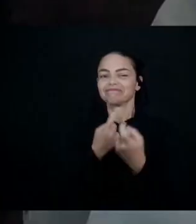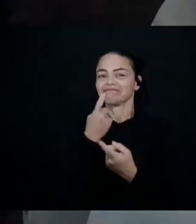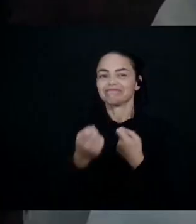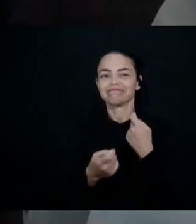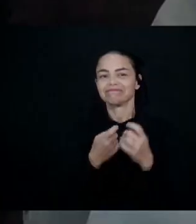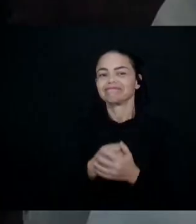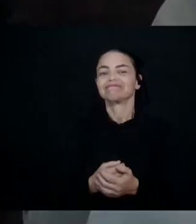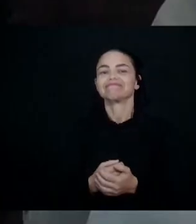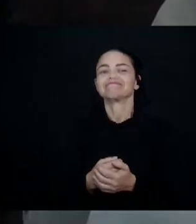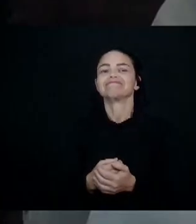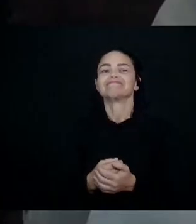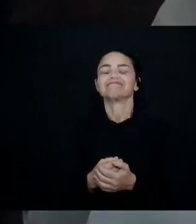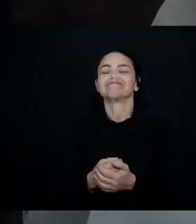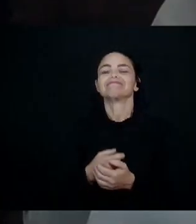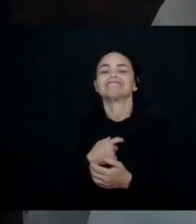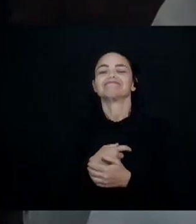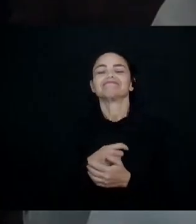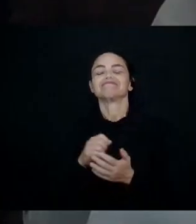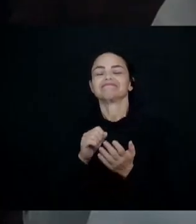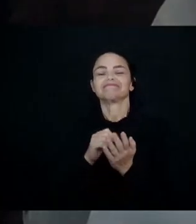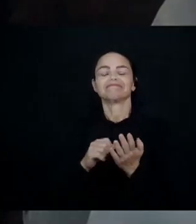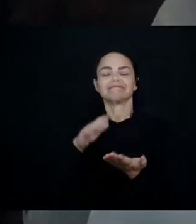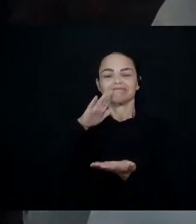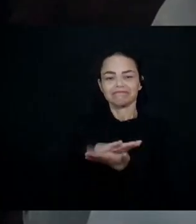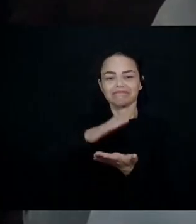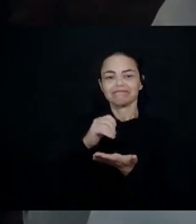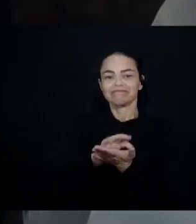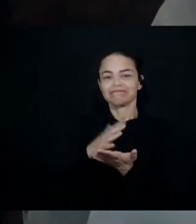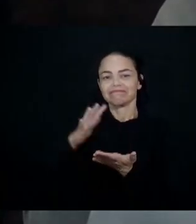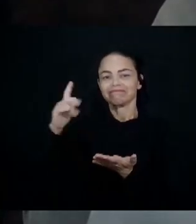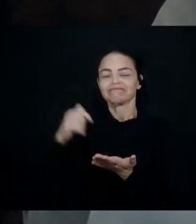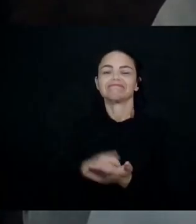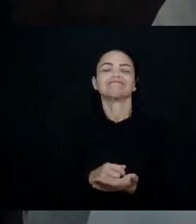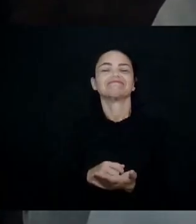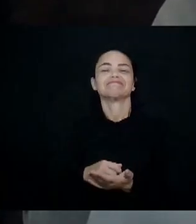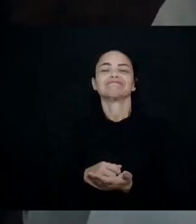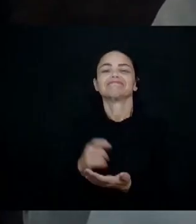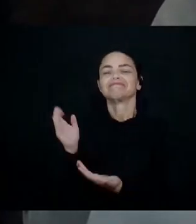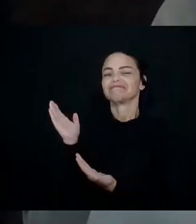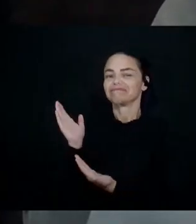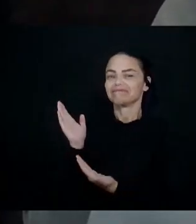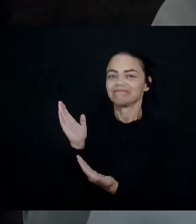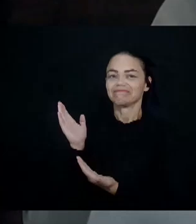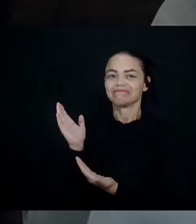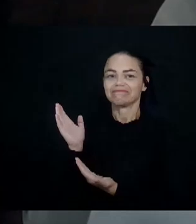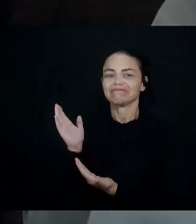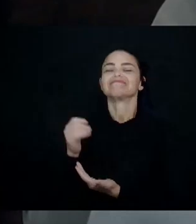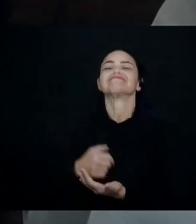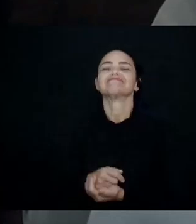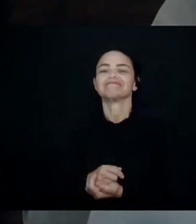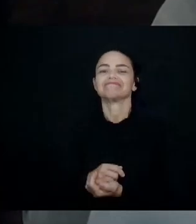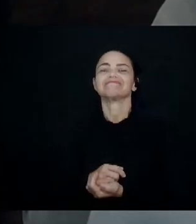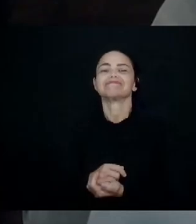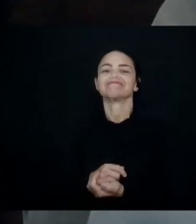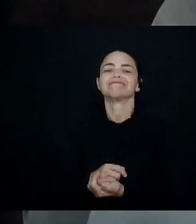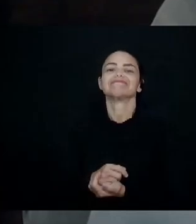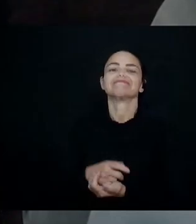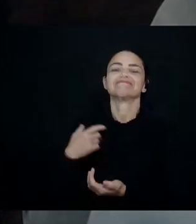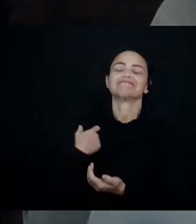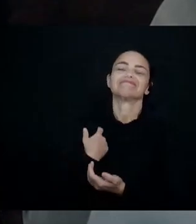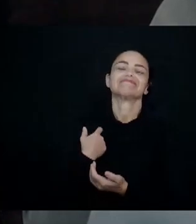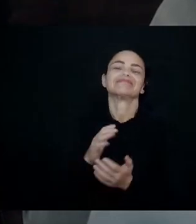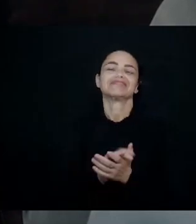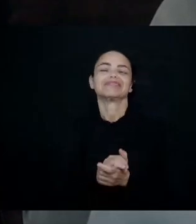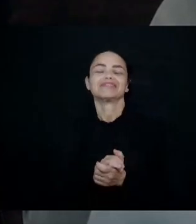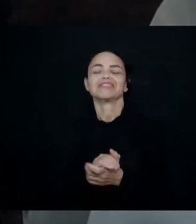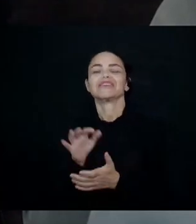mais raras, as figurinhas brilhantes. Tem o do Fuleco, né? Verdade, olha aí, mascote. O mascotinho da Copa. Muito bom.